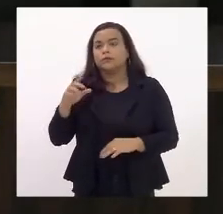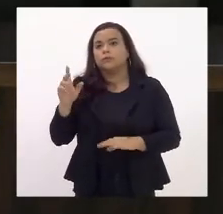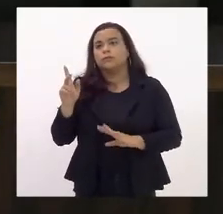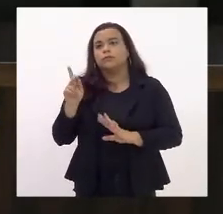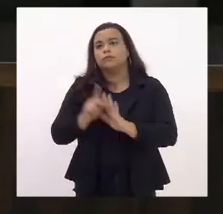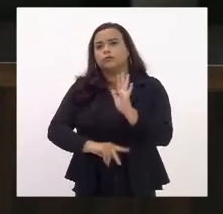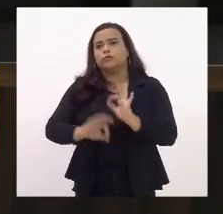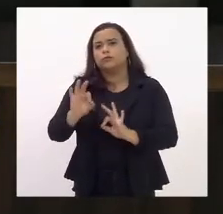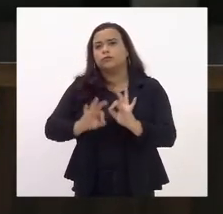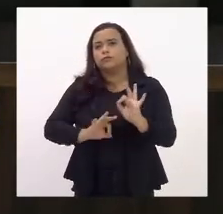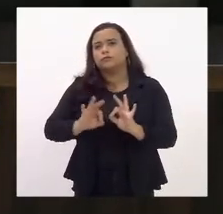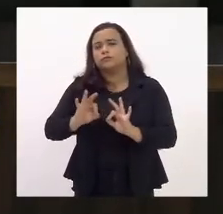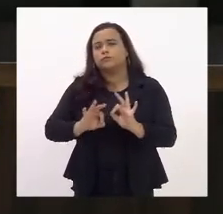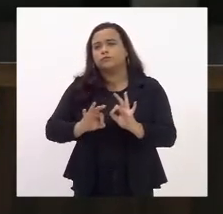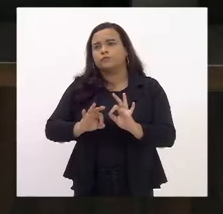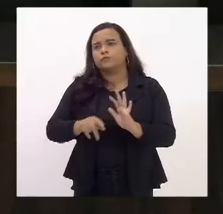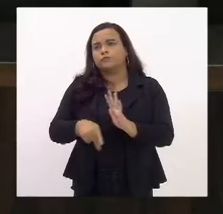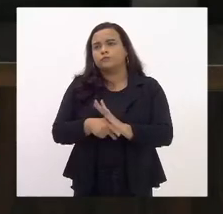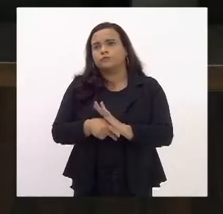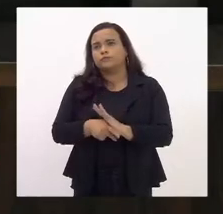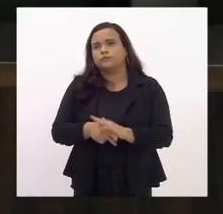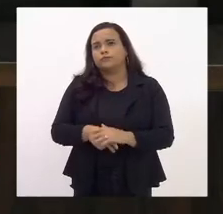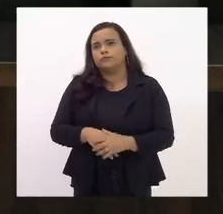projetos de lei